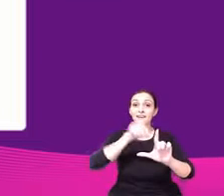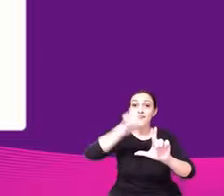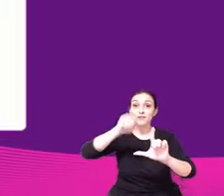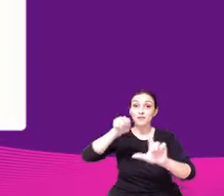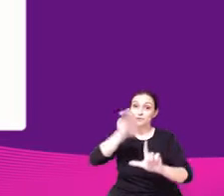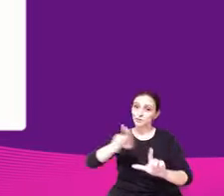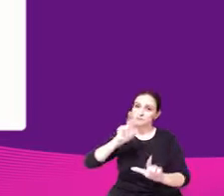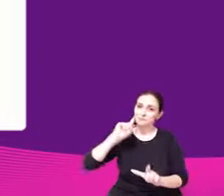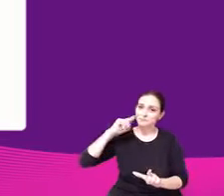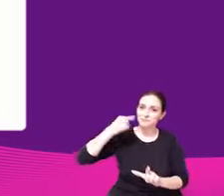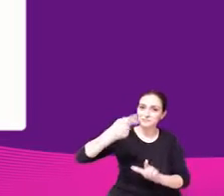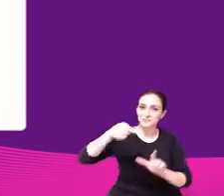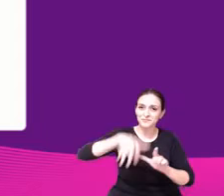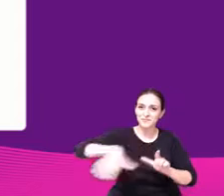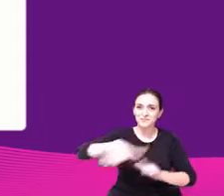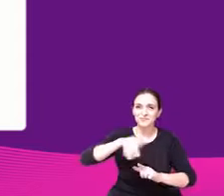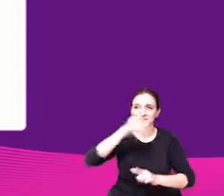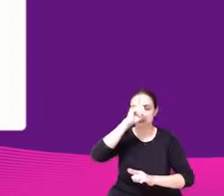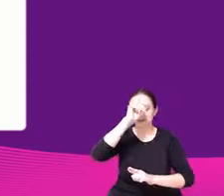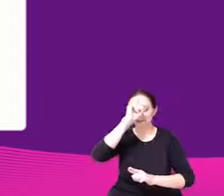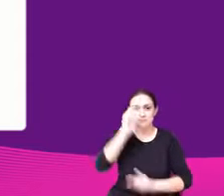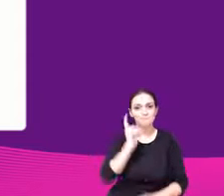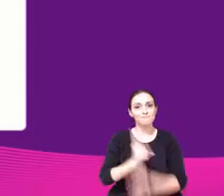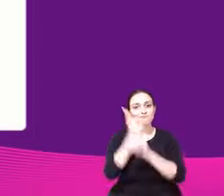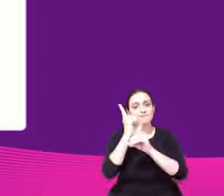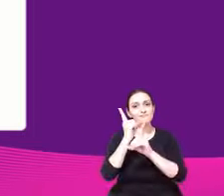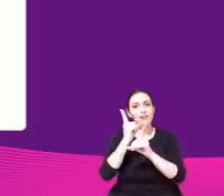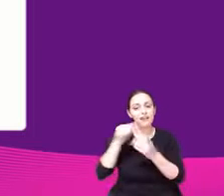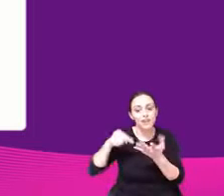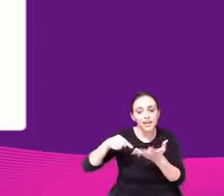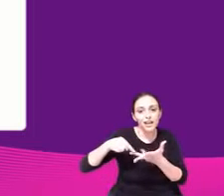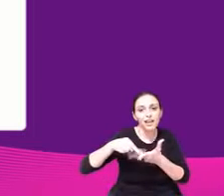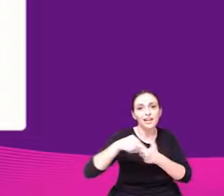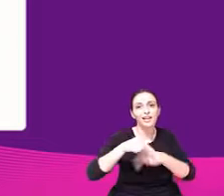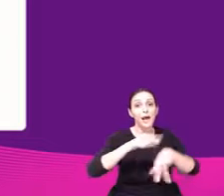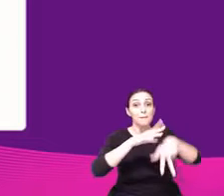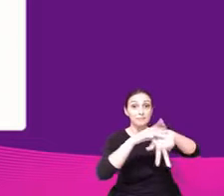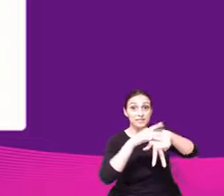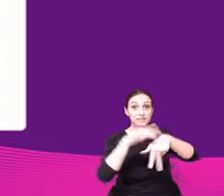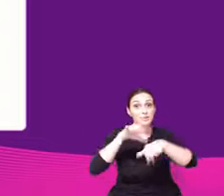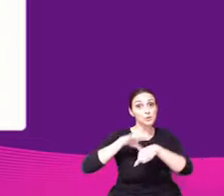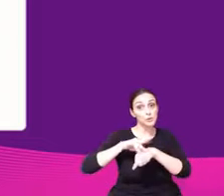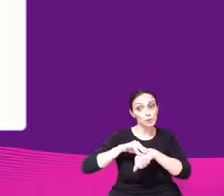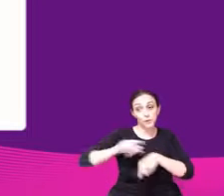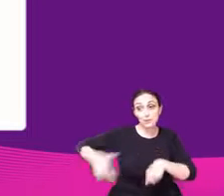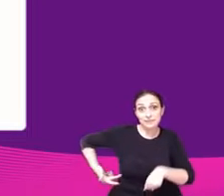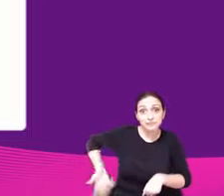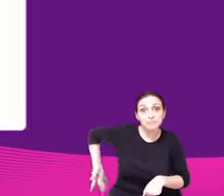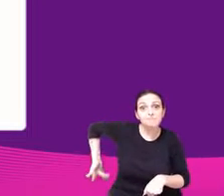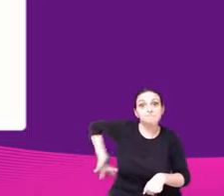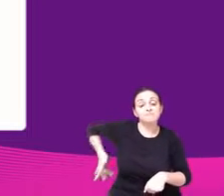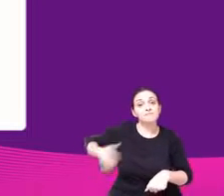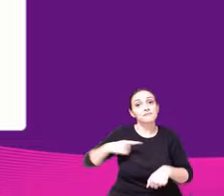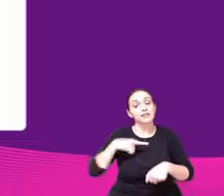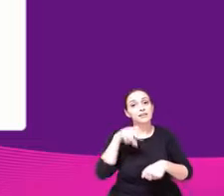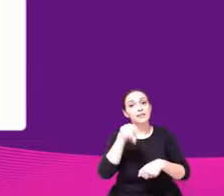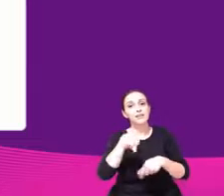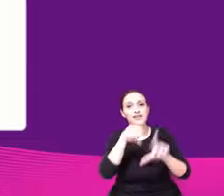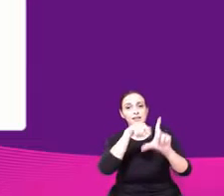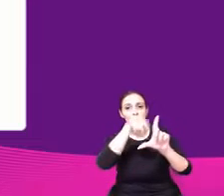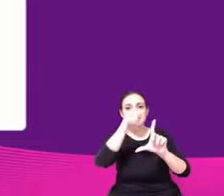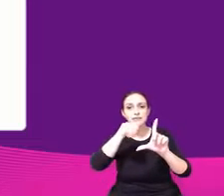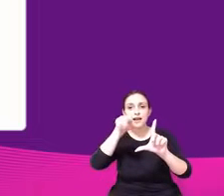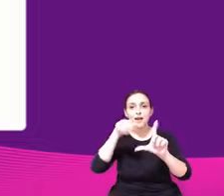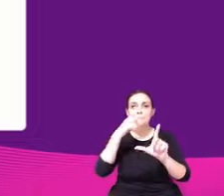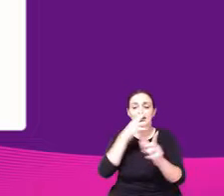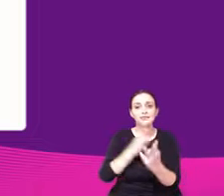dia na clínica para diagnosticar e estratificar pacientes com doença renal, né? Ele leva em consideração aqui, nesse eixo, a